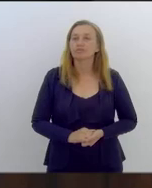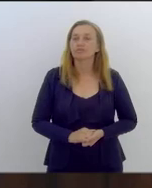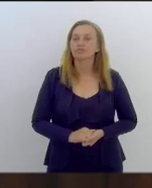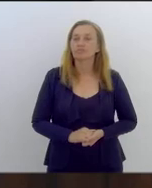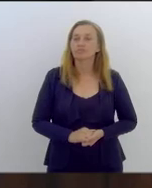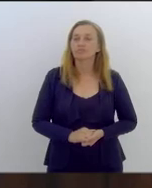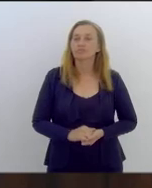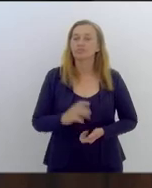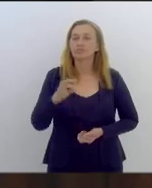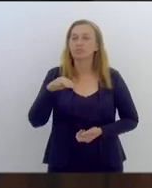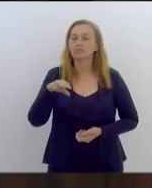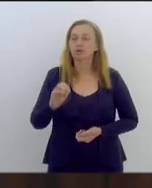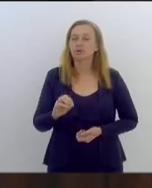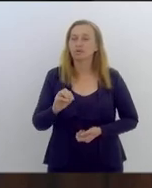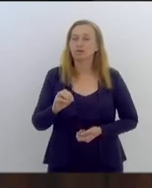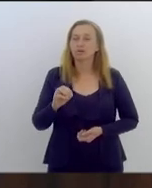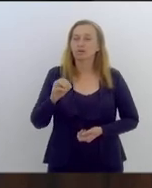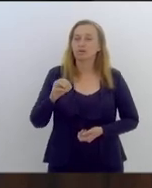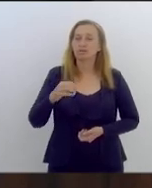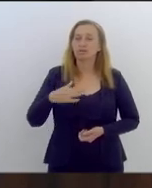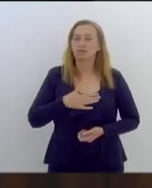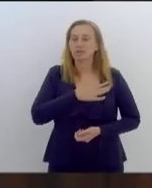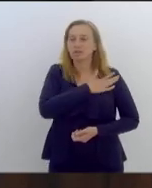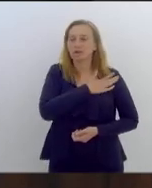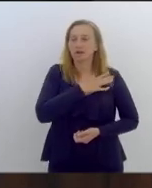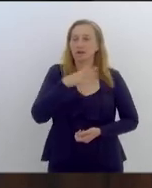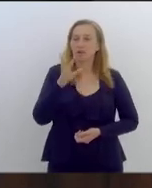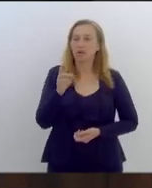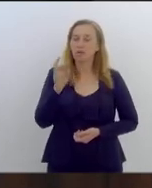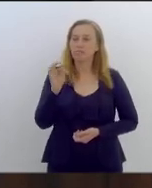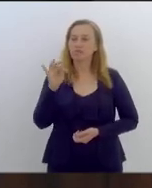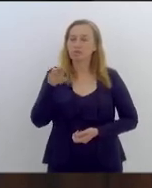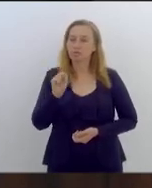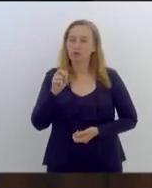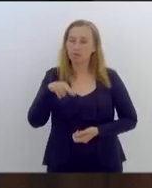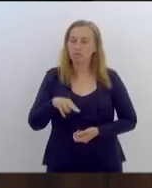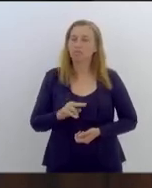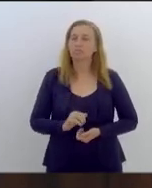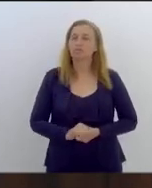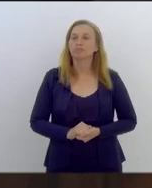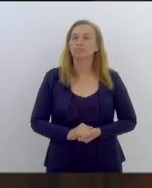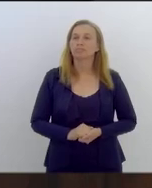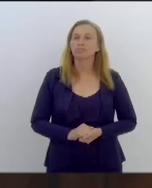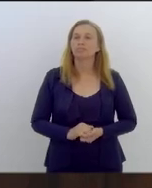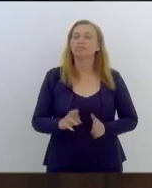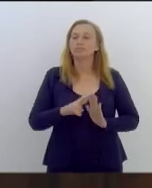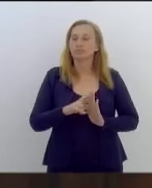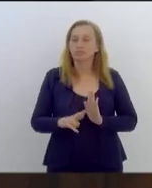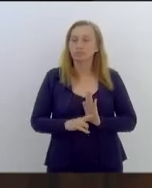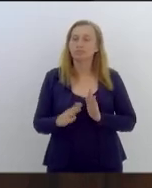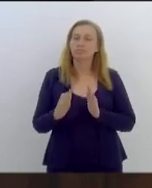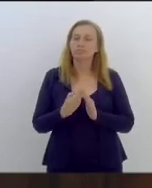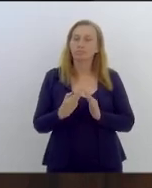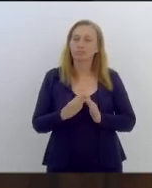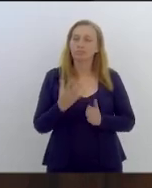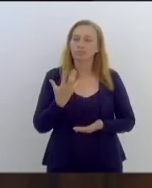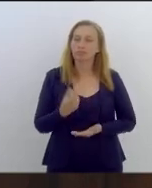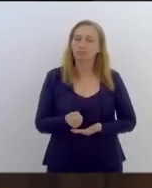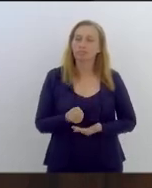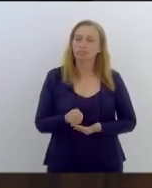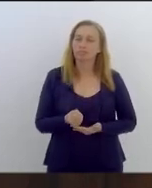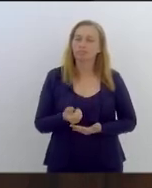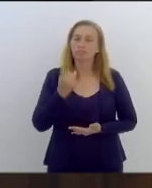assistente do Comando Militar do Leste, senhor Robson Monteiro Matos, coronel do Exército Brasileiro. Parecida da Comissão de Normas Internas e Proporções Externas,